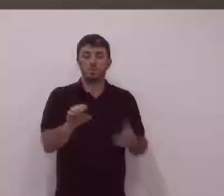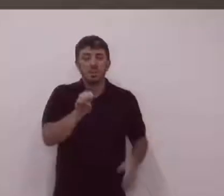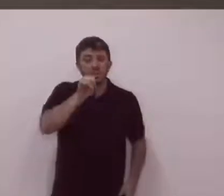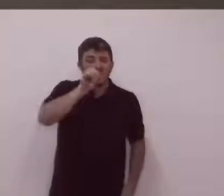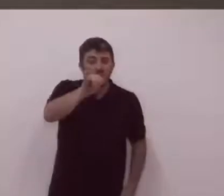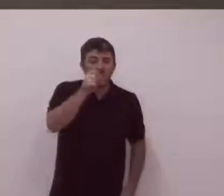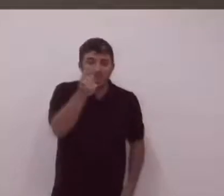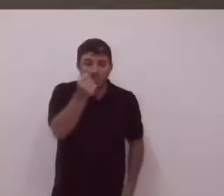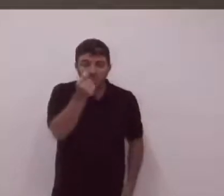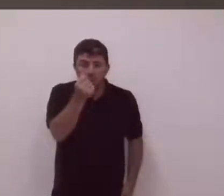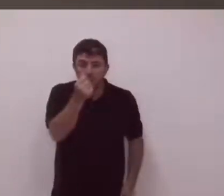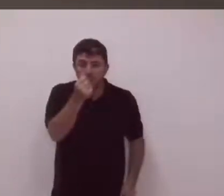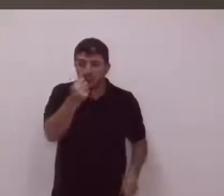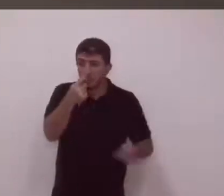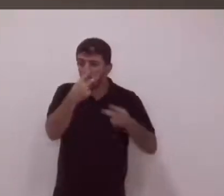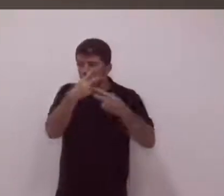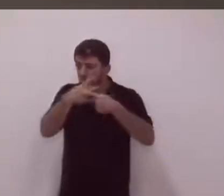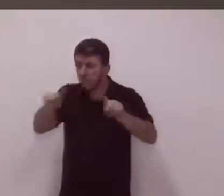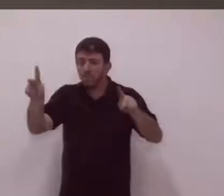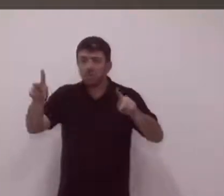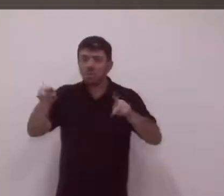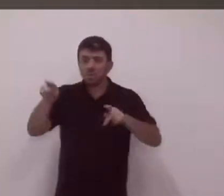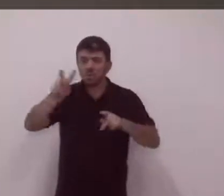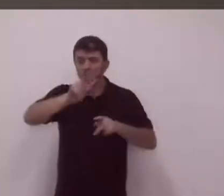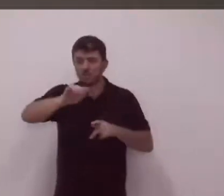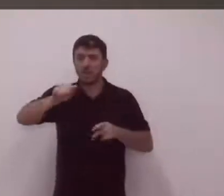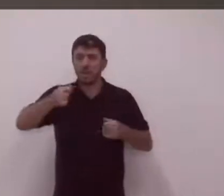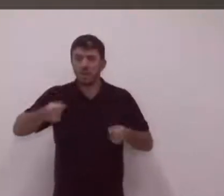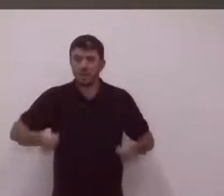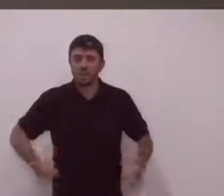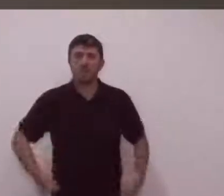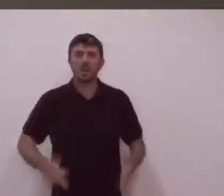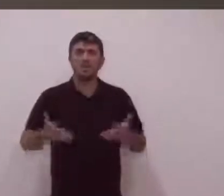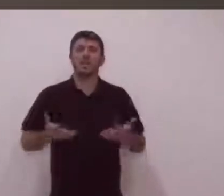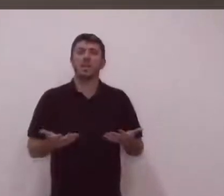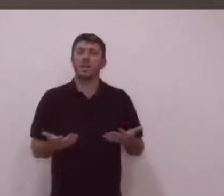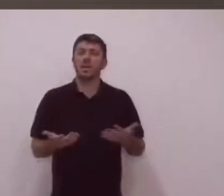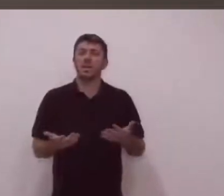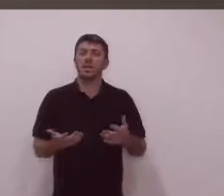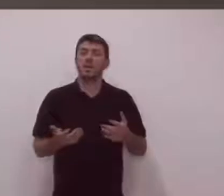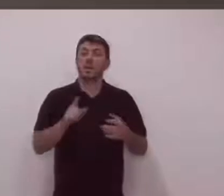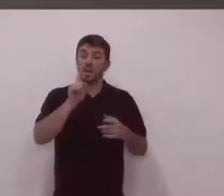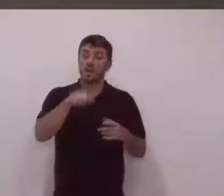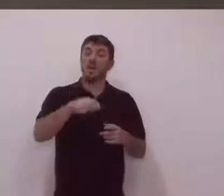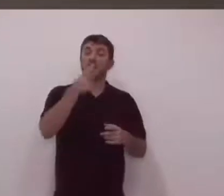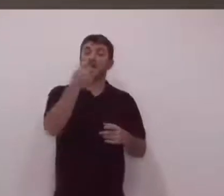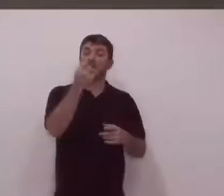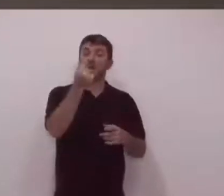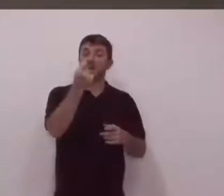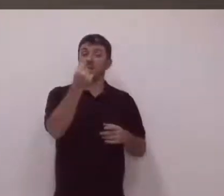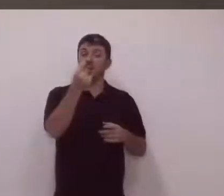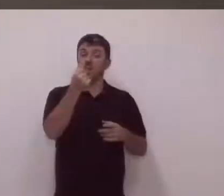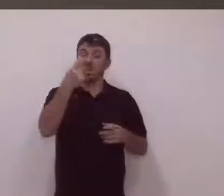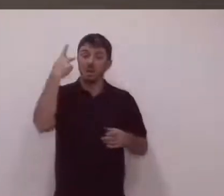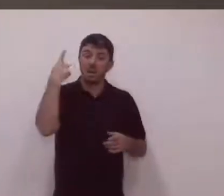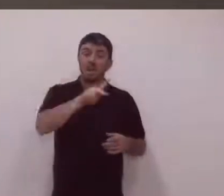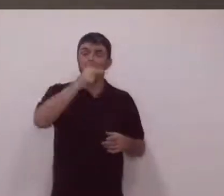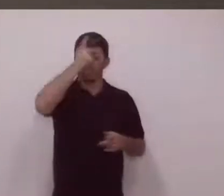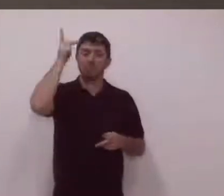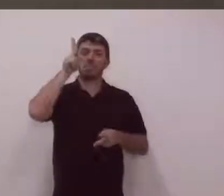e aí vocês gastariam? não né porque é o dinheiro do povo dinheiro do povo não tem valor